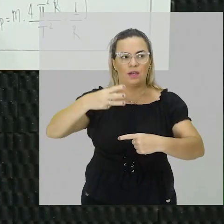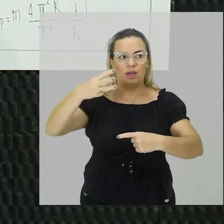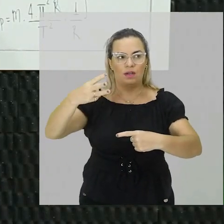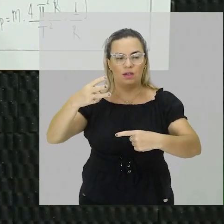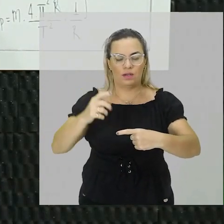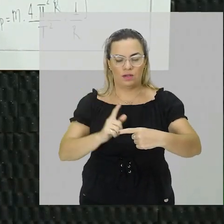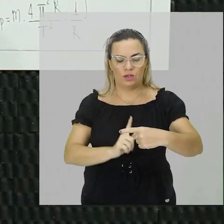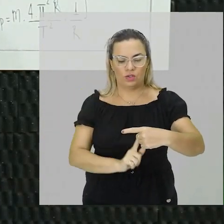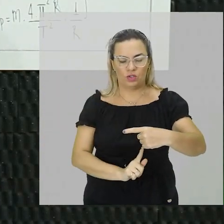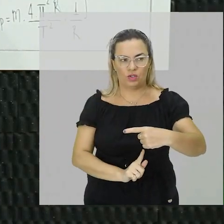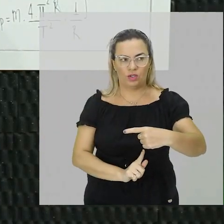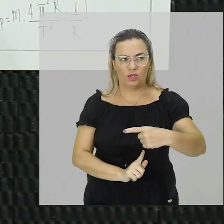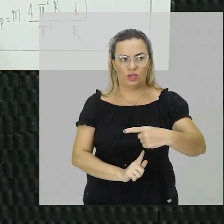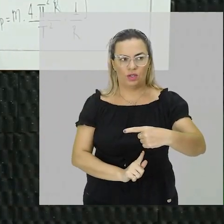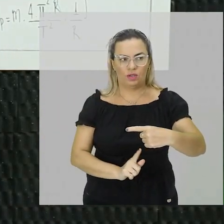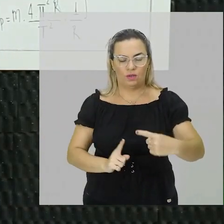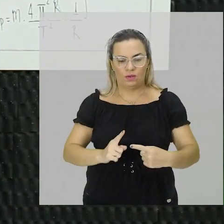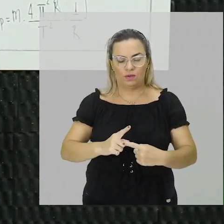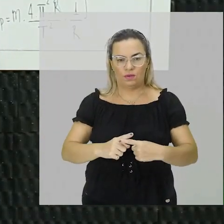constante